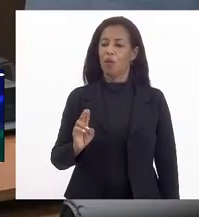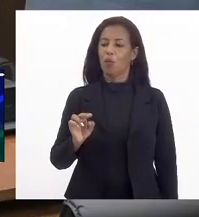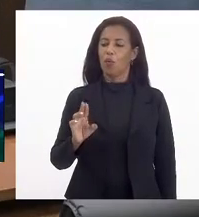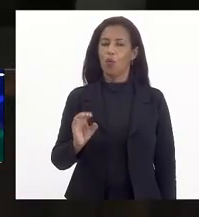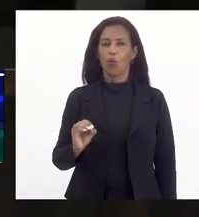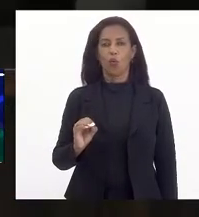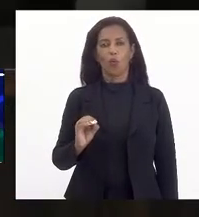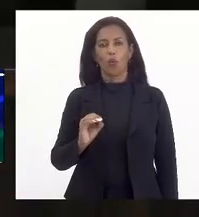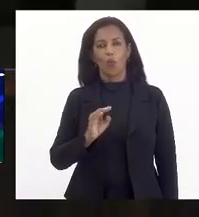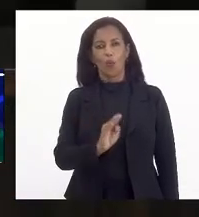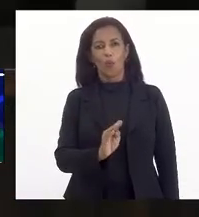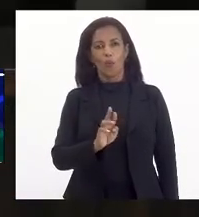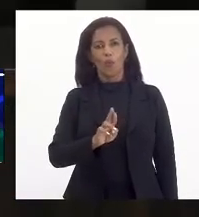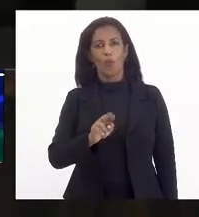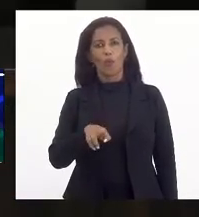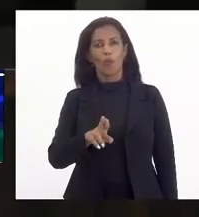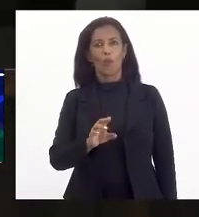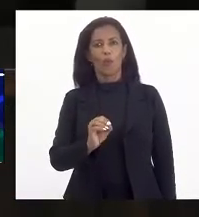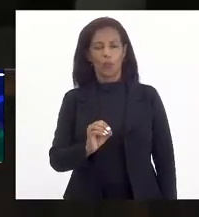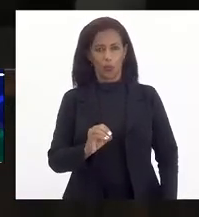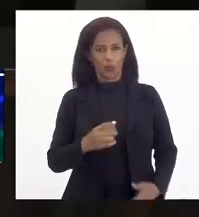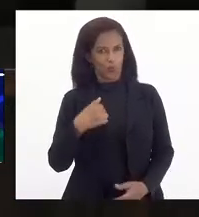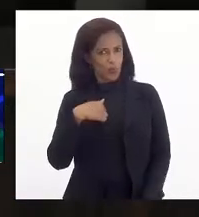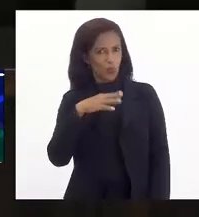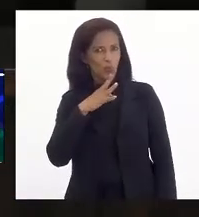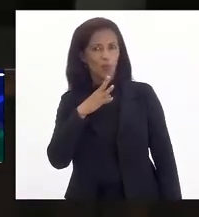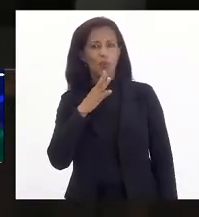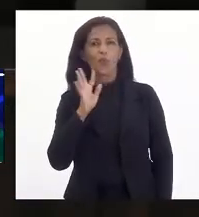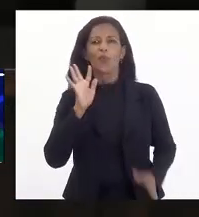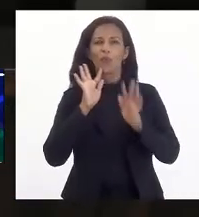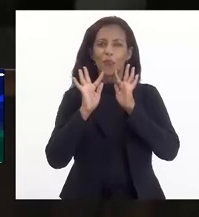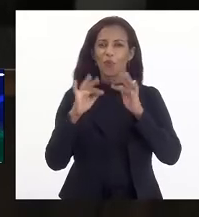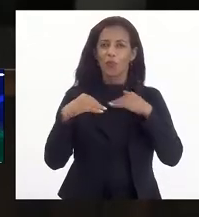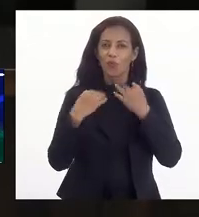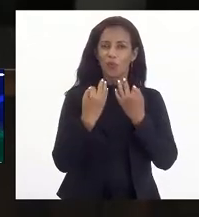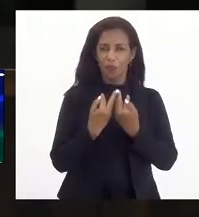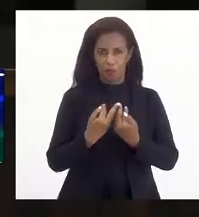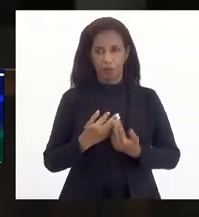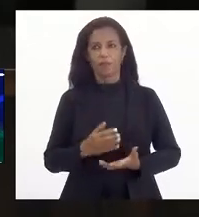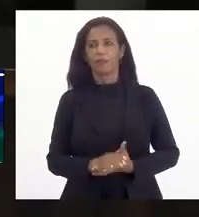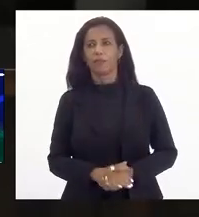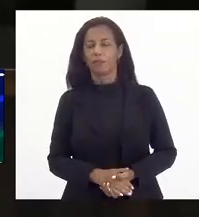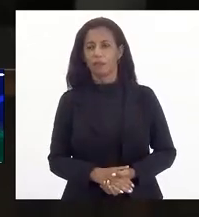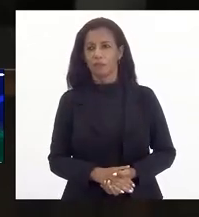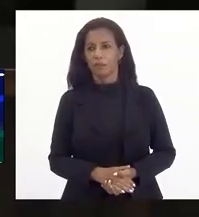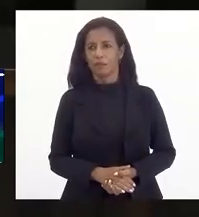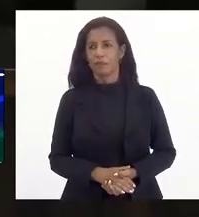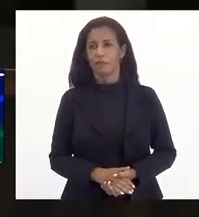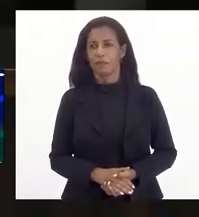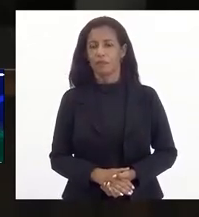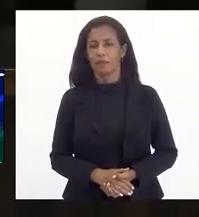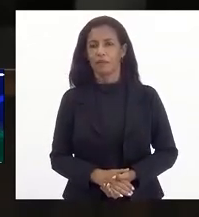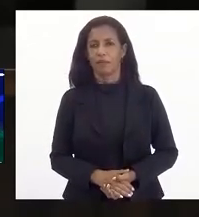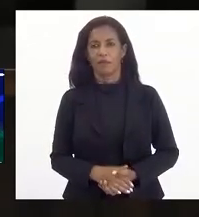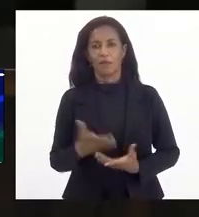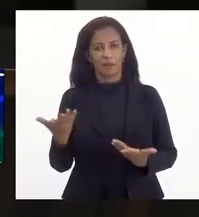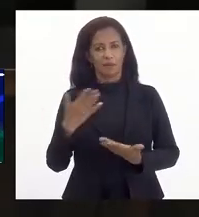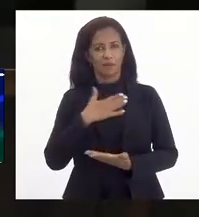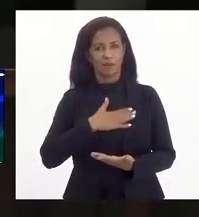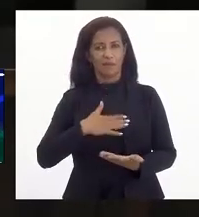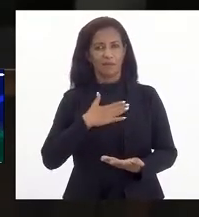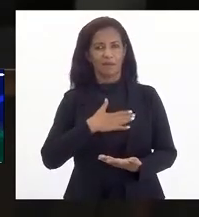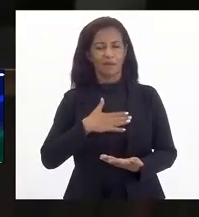Bruno boaretto eu conheço sua família do ar e tu Olá seja bem-vindo